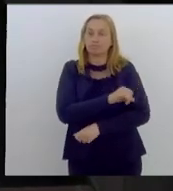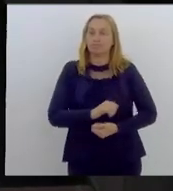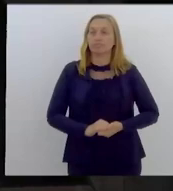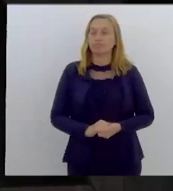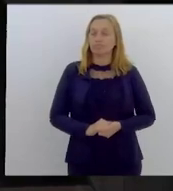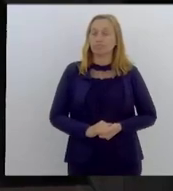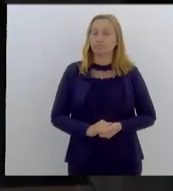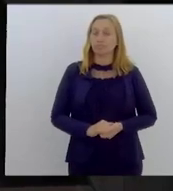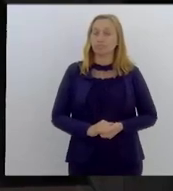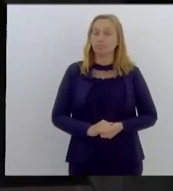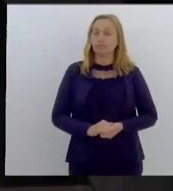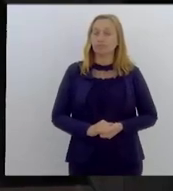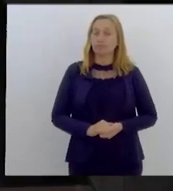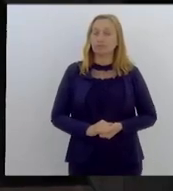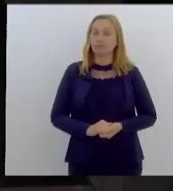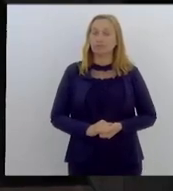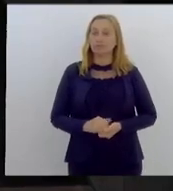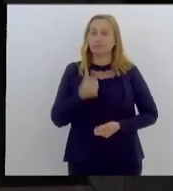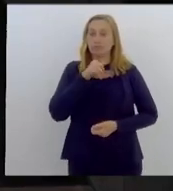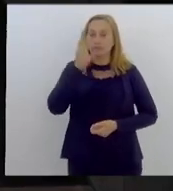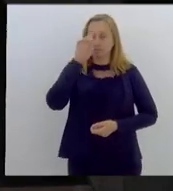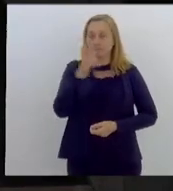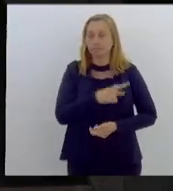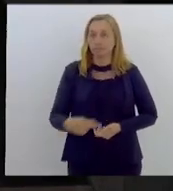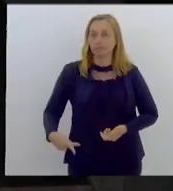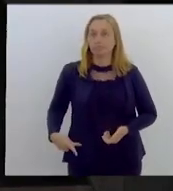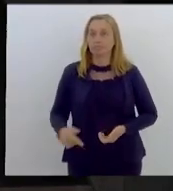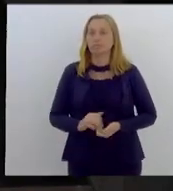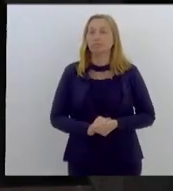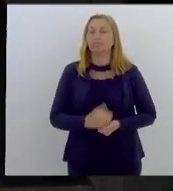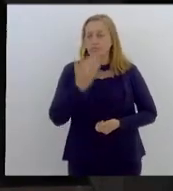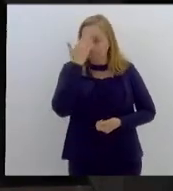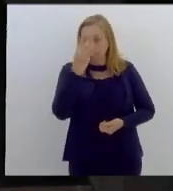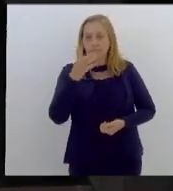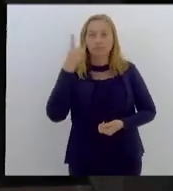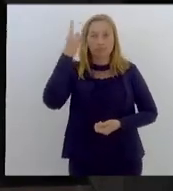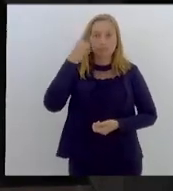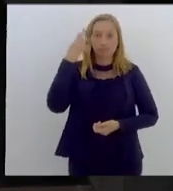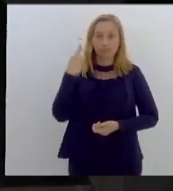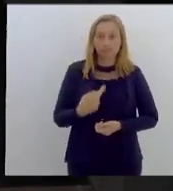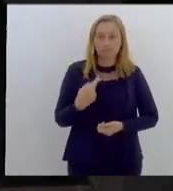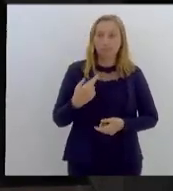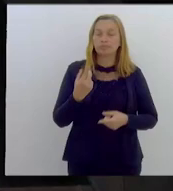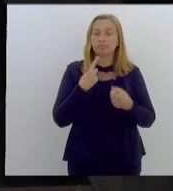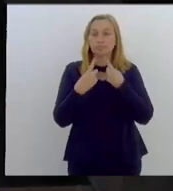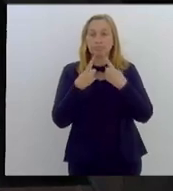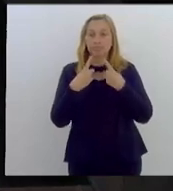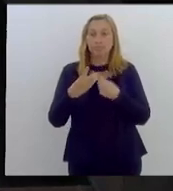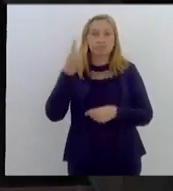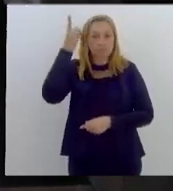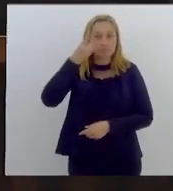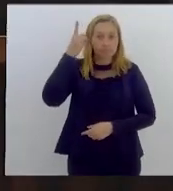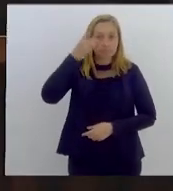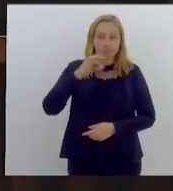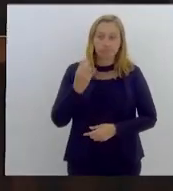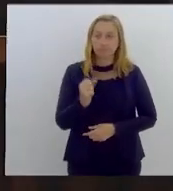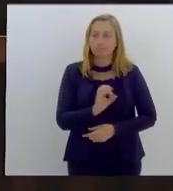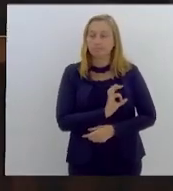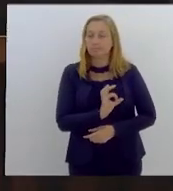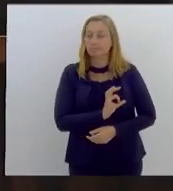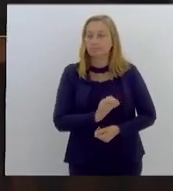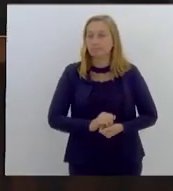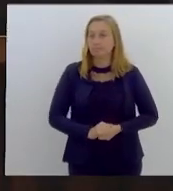Então é isso, senhora presidenta. Muito obrigada. Obrigada, deputada Renata Souza. Para discutir, deputada Marta